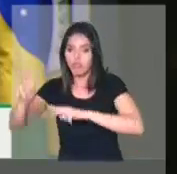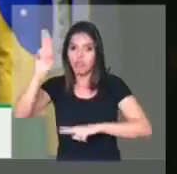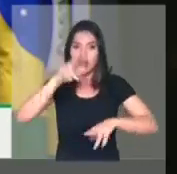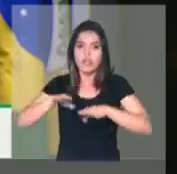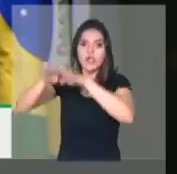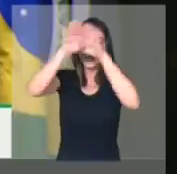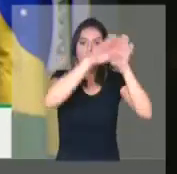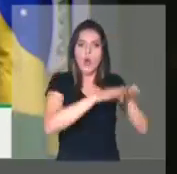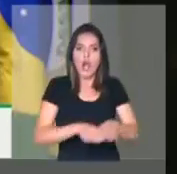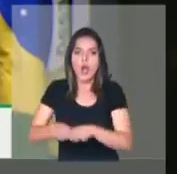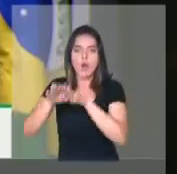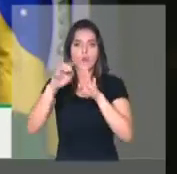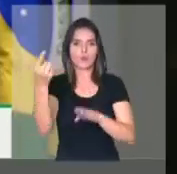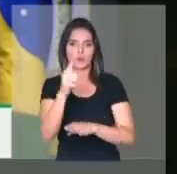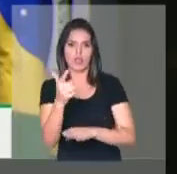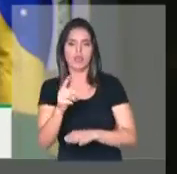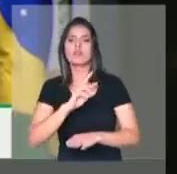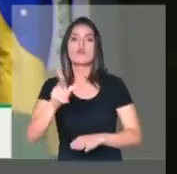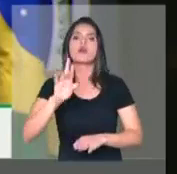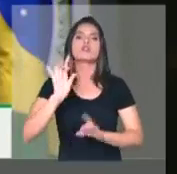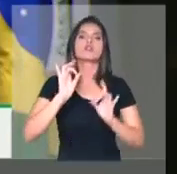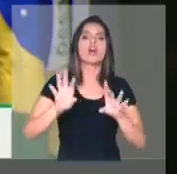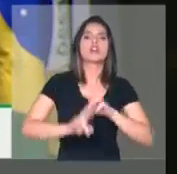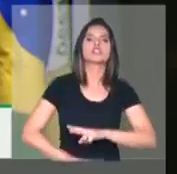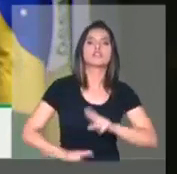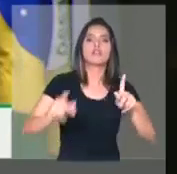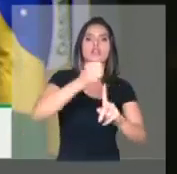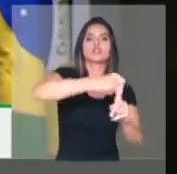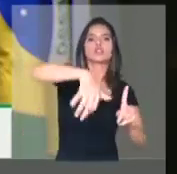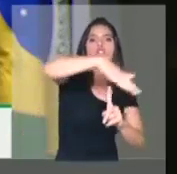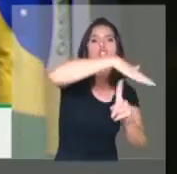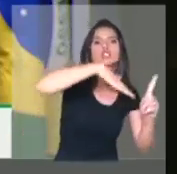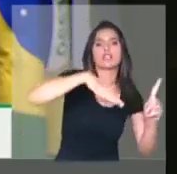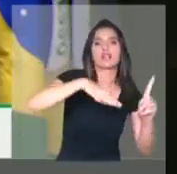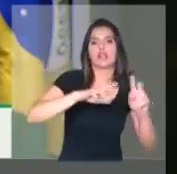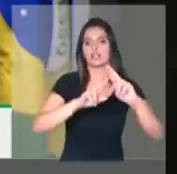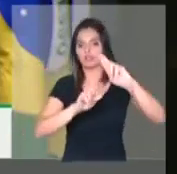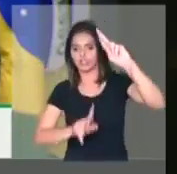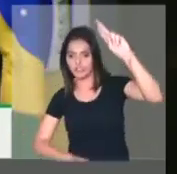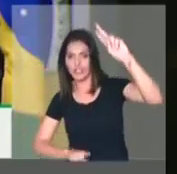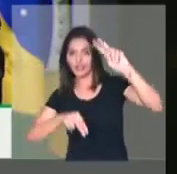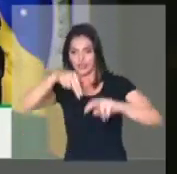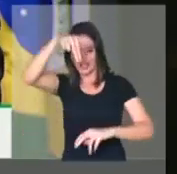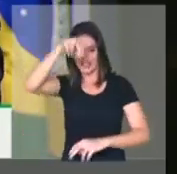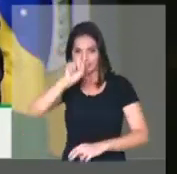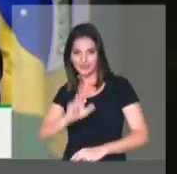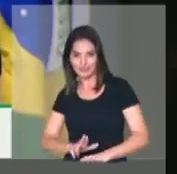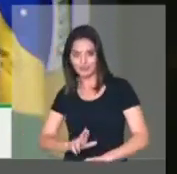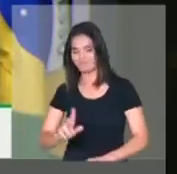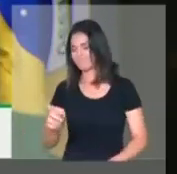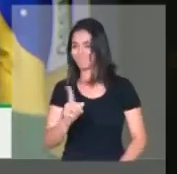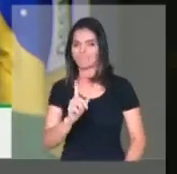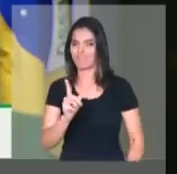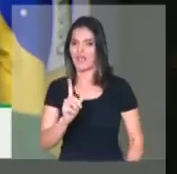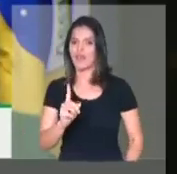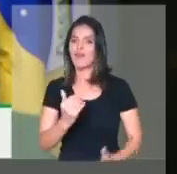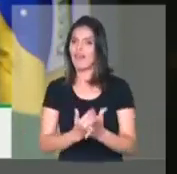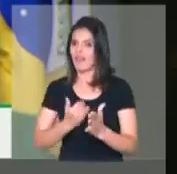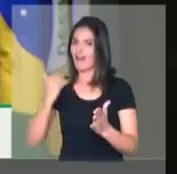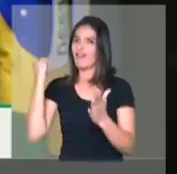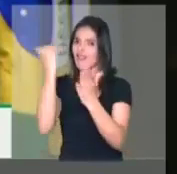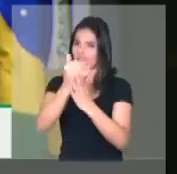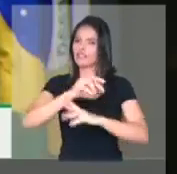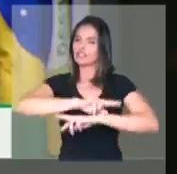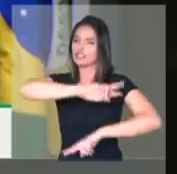divisões socioeconômicas que separam o norte e o sul desse país. Senhor